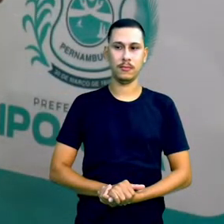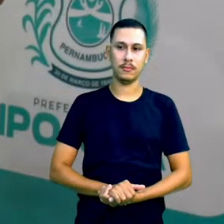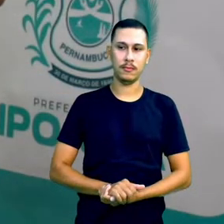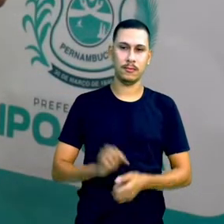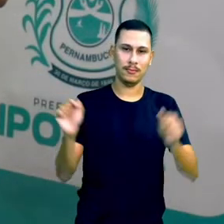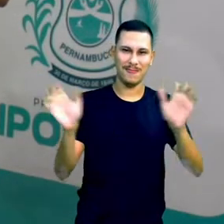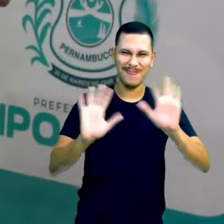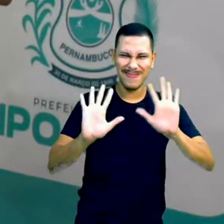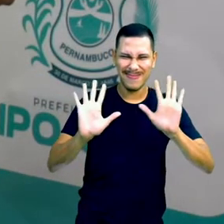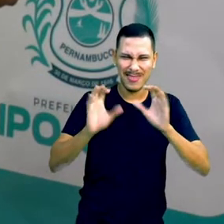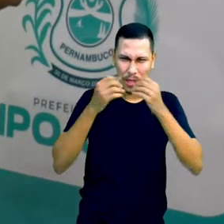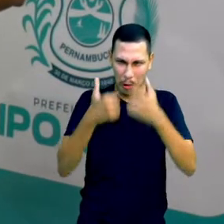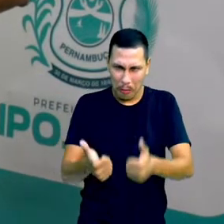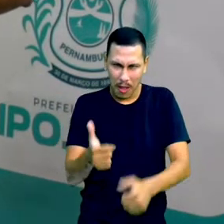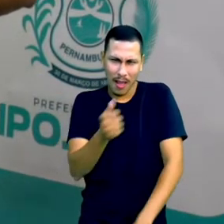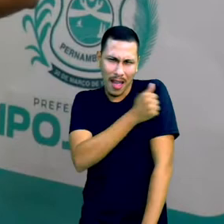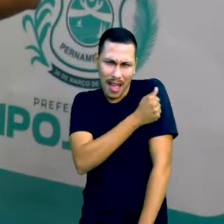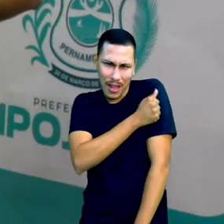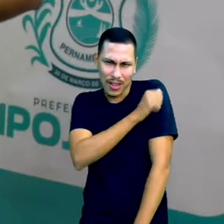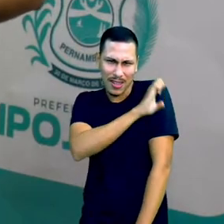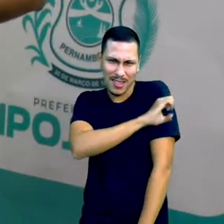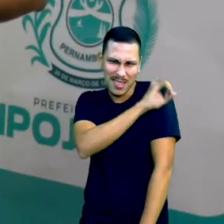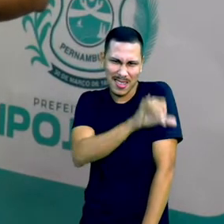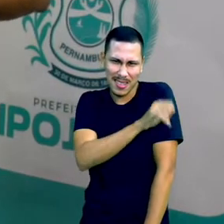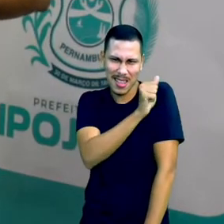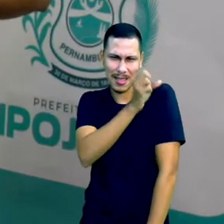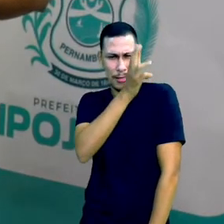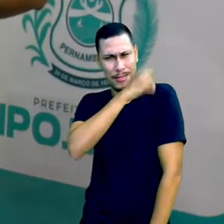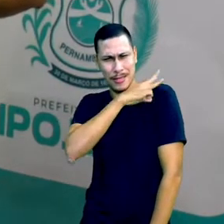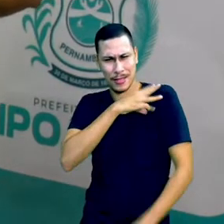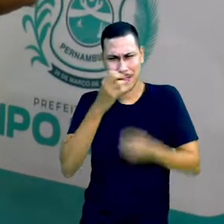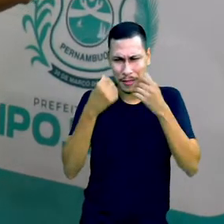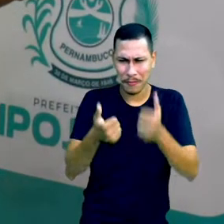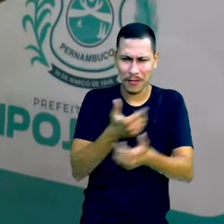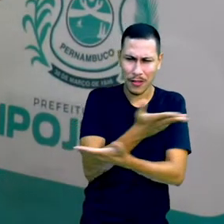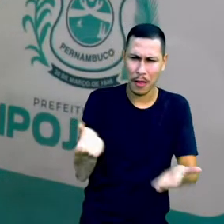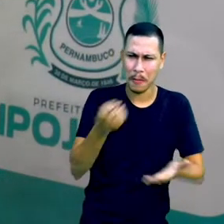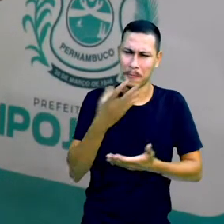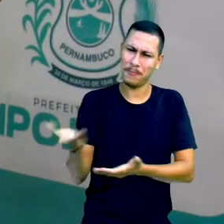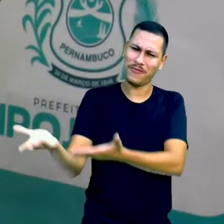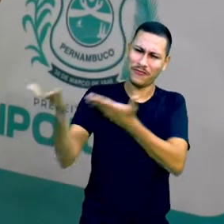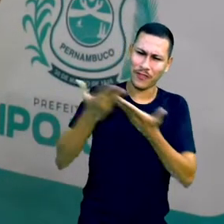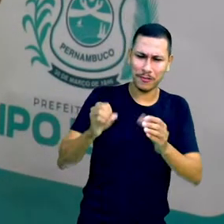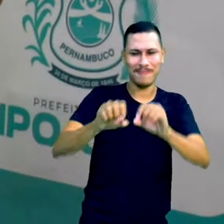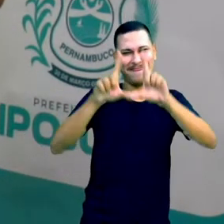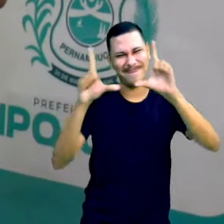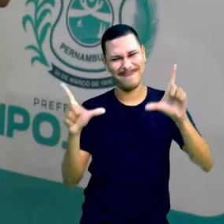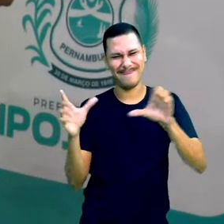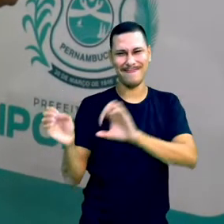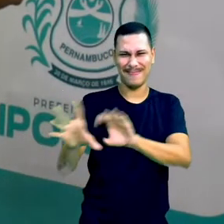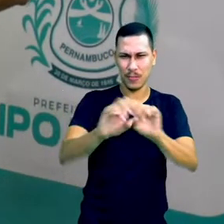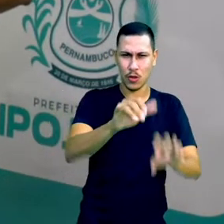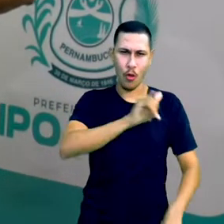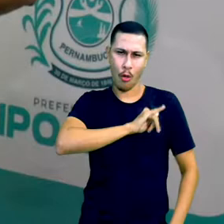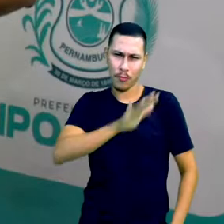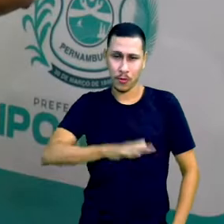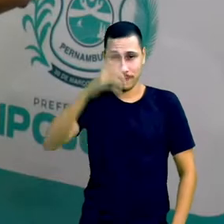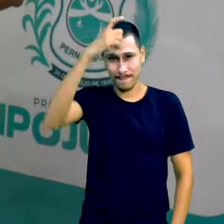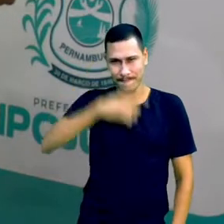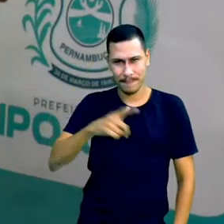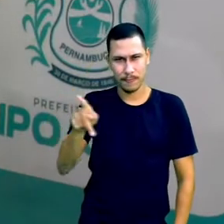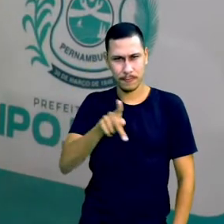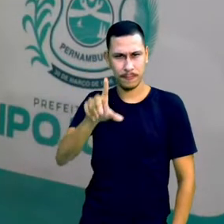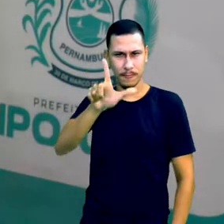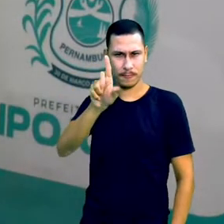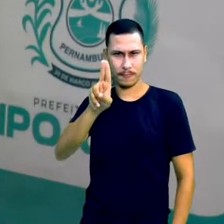Olá, pessoal do EJA3! Tudo bem com vocês? Sejam bem-vindos à TV Educa e Pojuca. Eu sou o professor